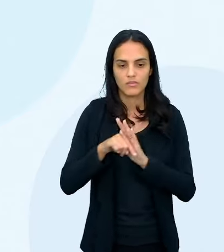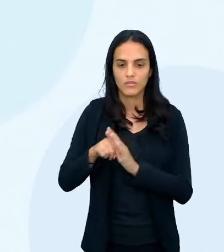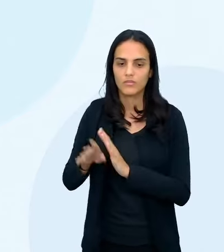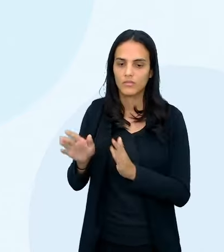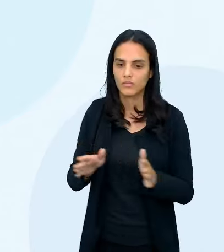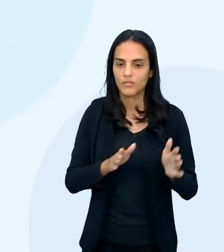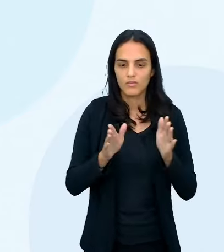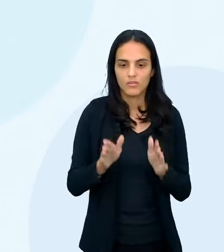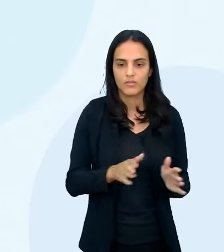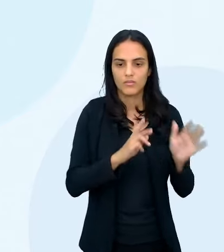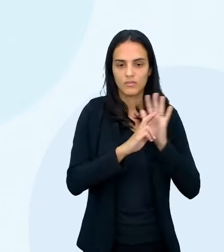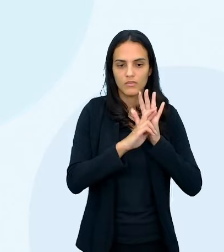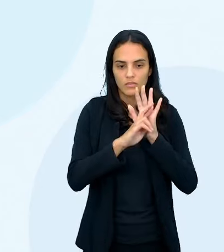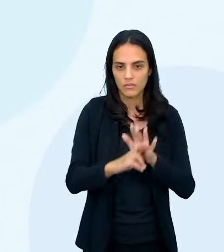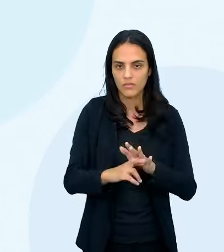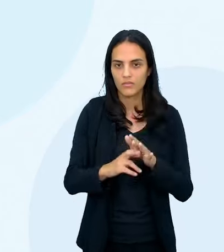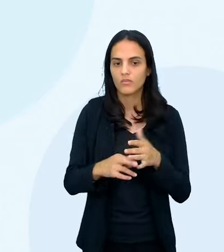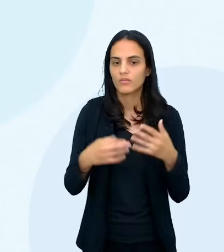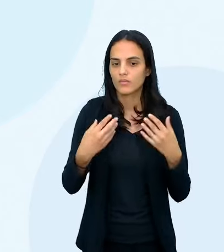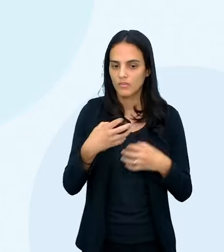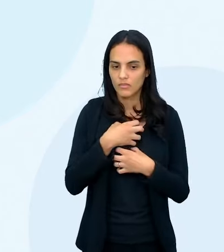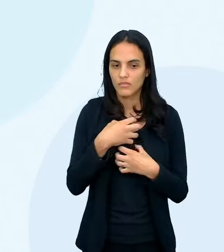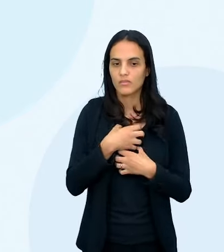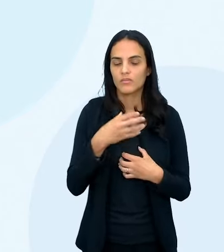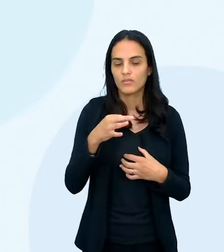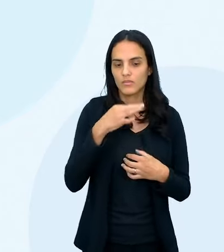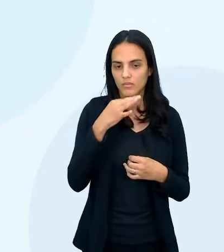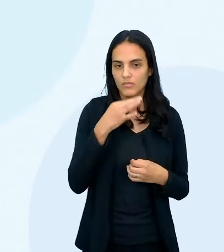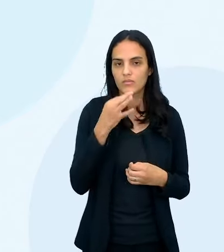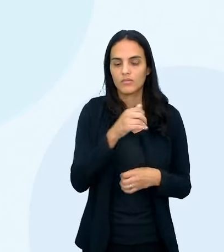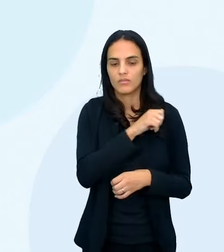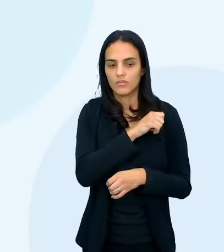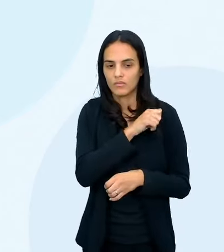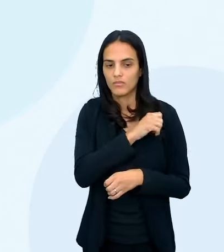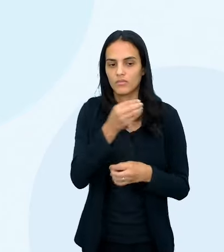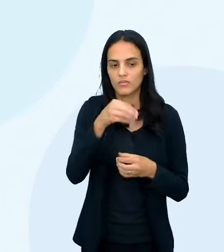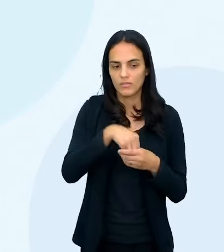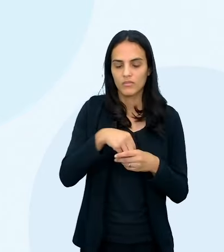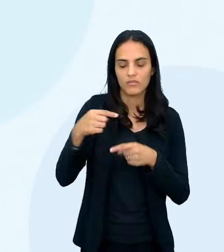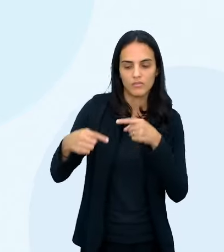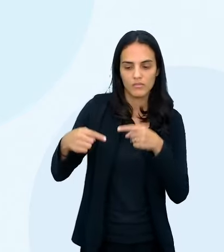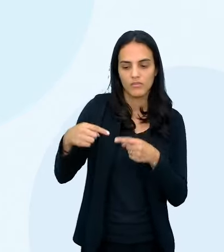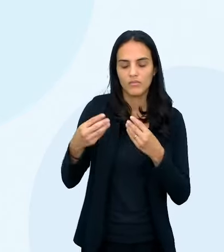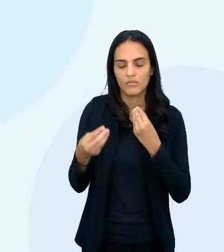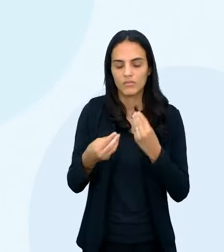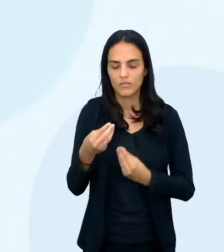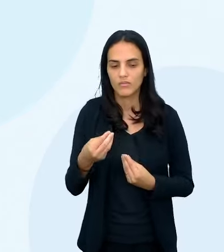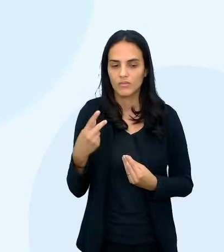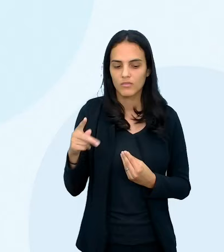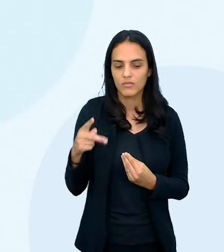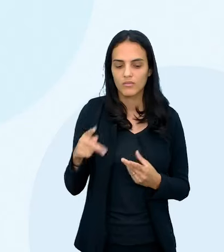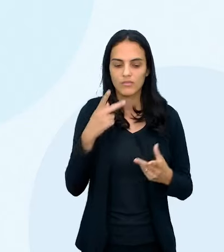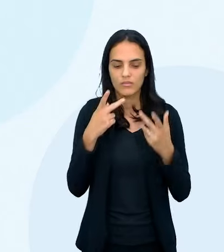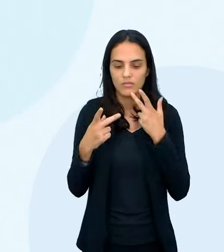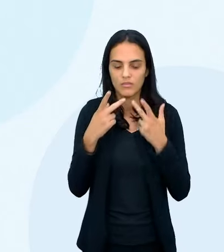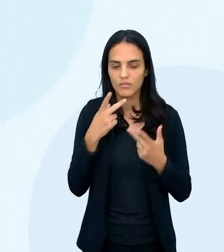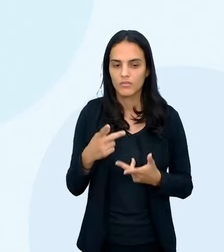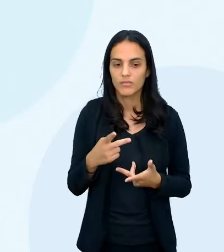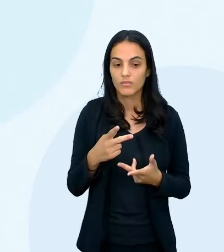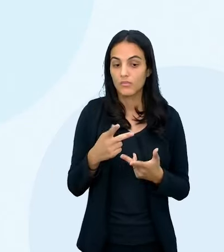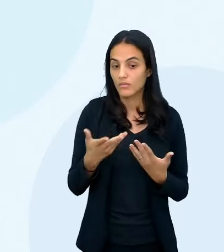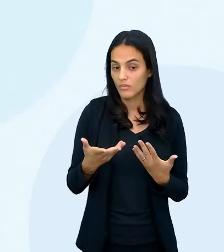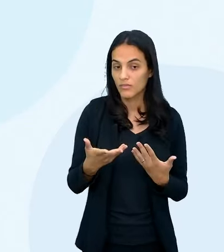produção referente à postura oral do estudante, né, dentro do debate, como que ele se posiciona, né, a